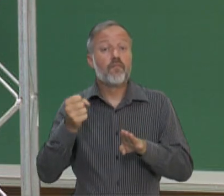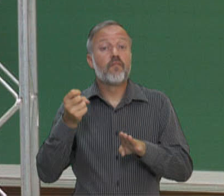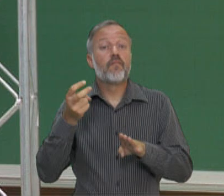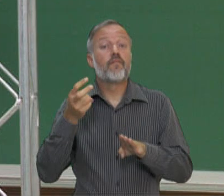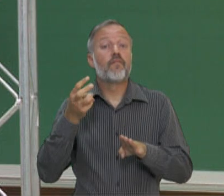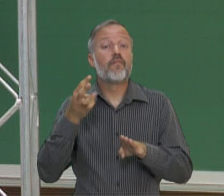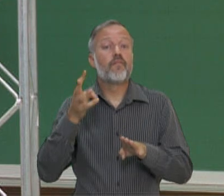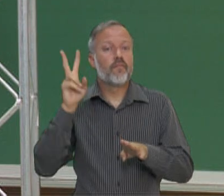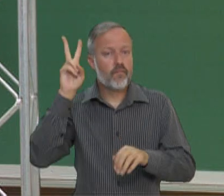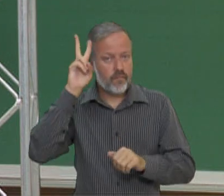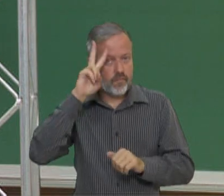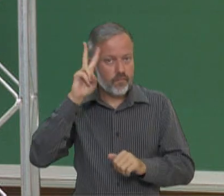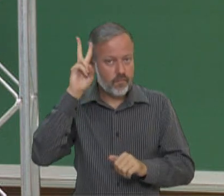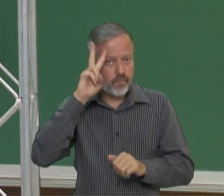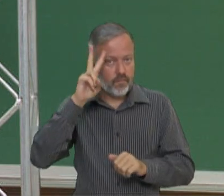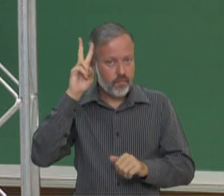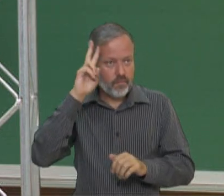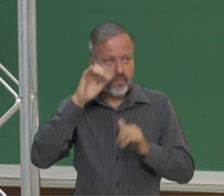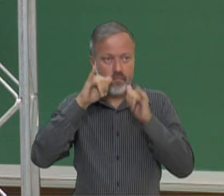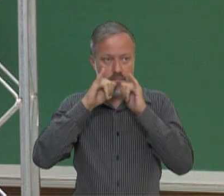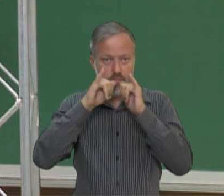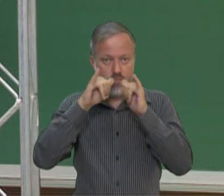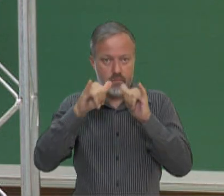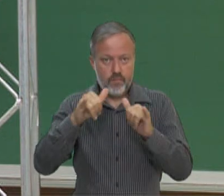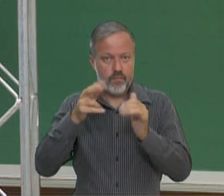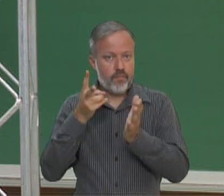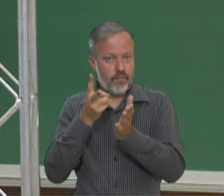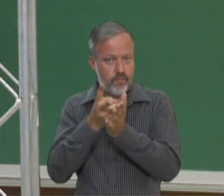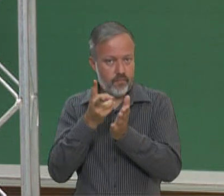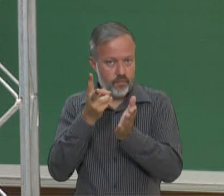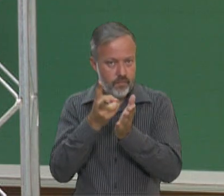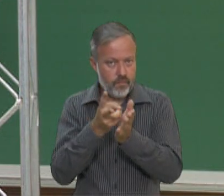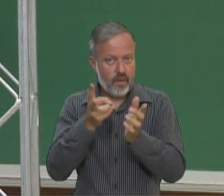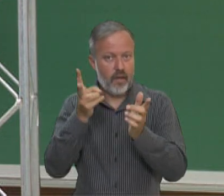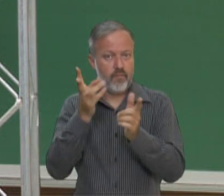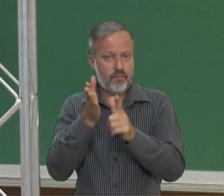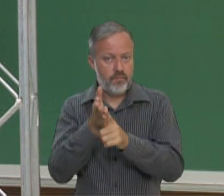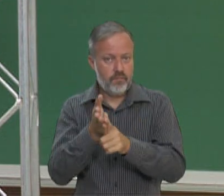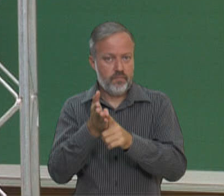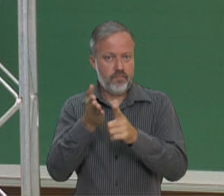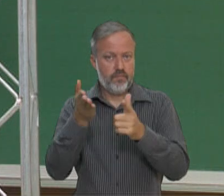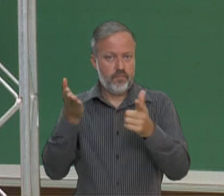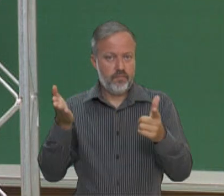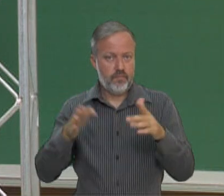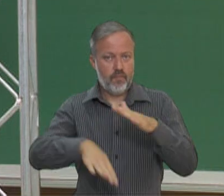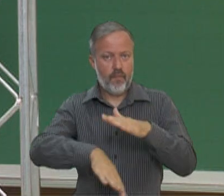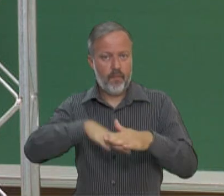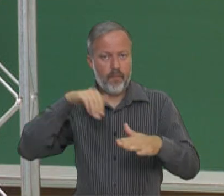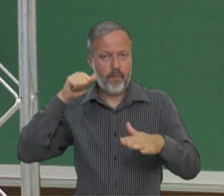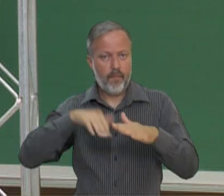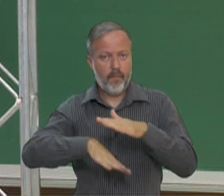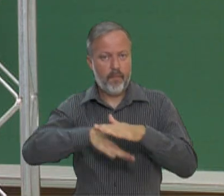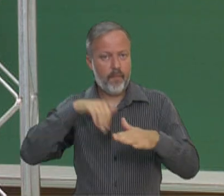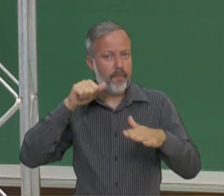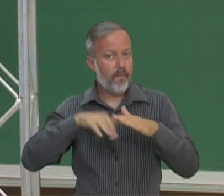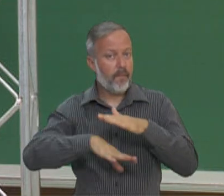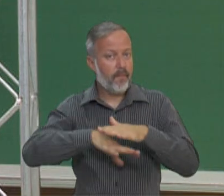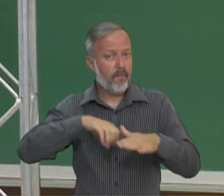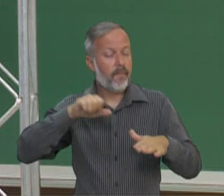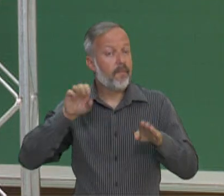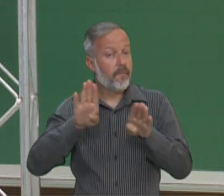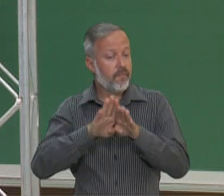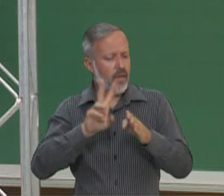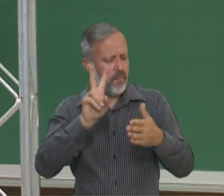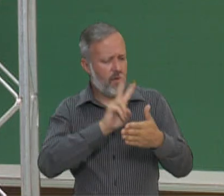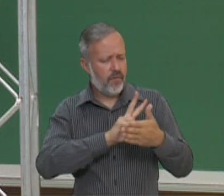toda a história, as notícias vinham sempre no formato jornalístico impresso ou visual, simplesmente. Hoje a gente